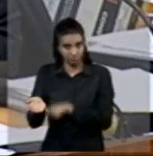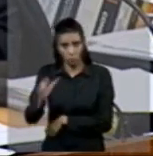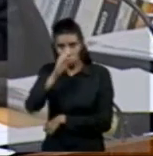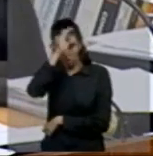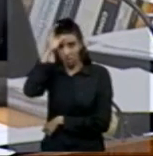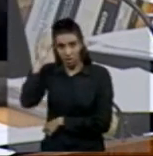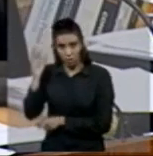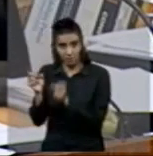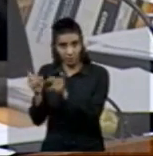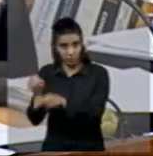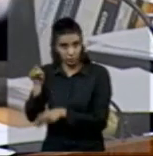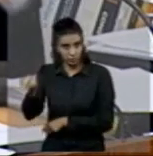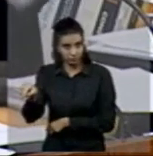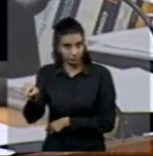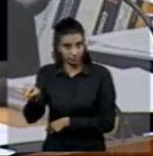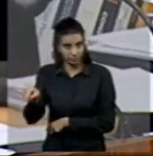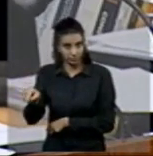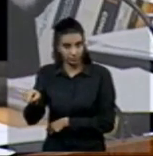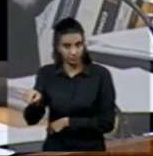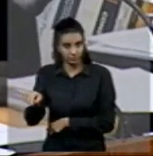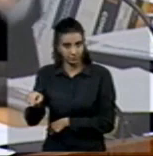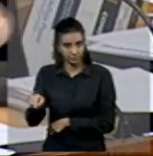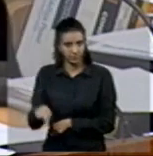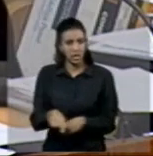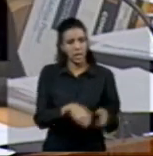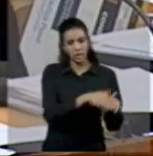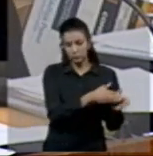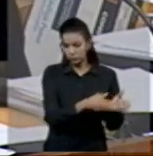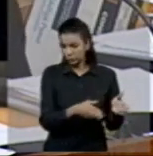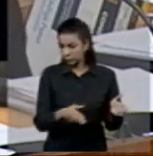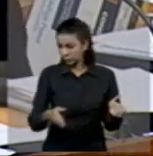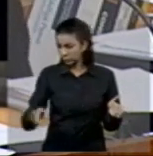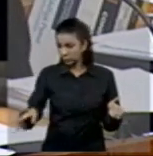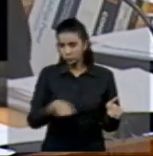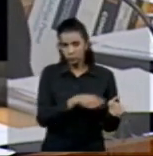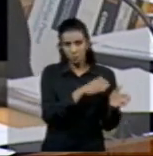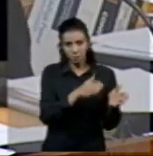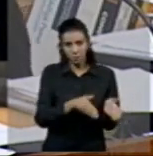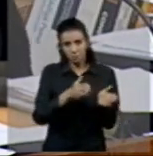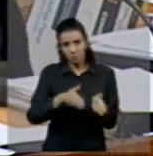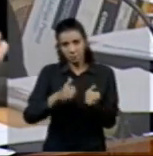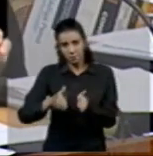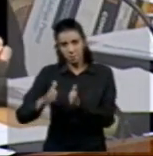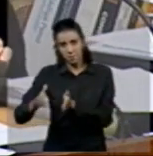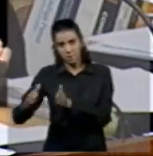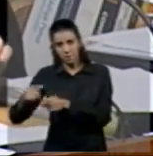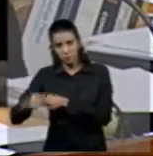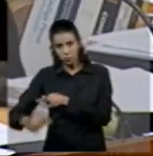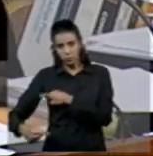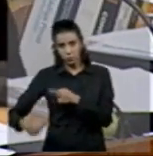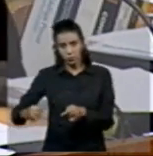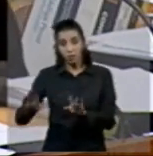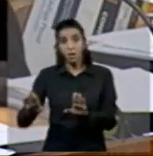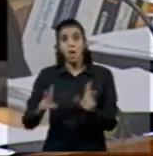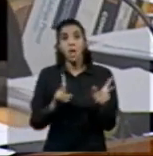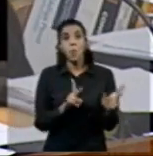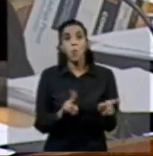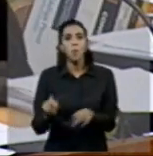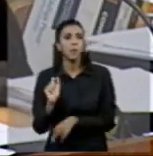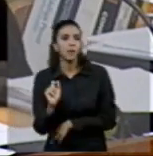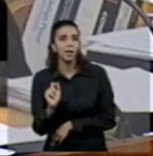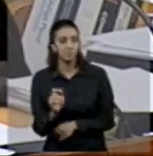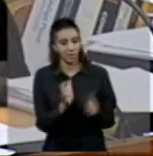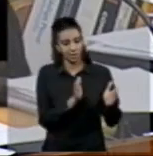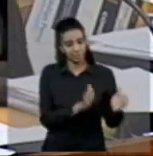cliente, todo esse fluxo de produção, todo ele tem uma coisa em comum. Cada uma das